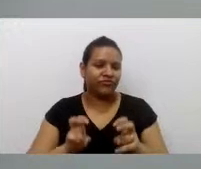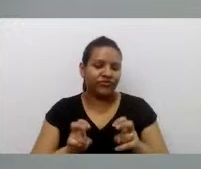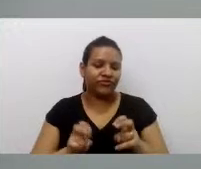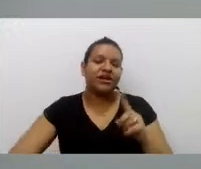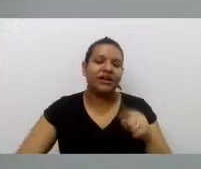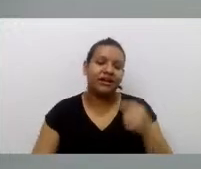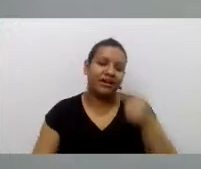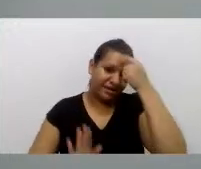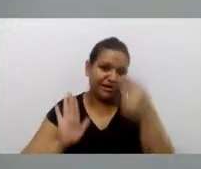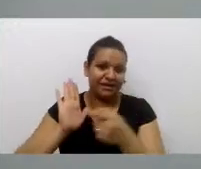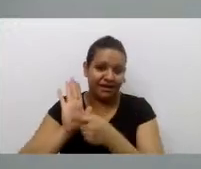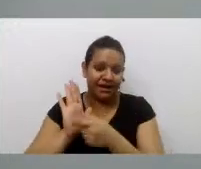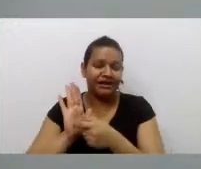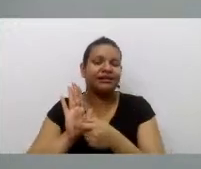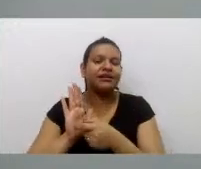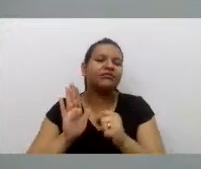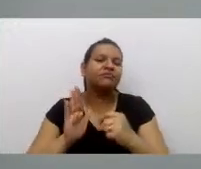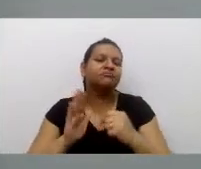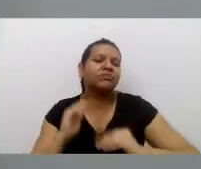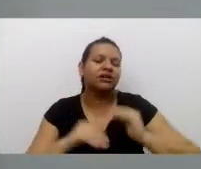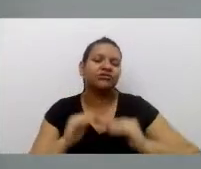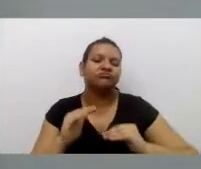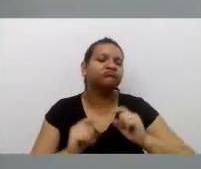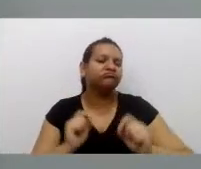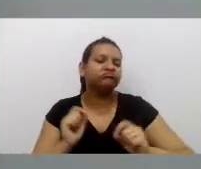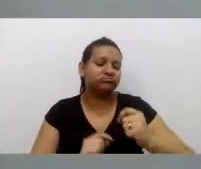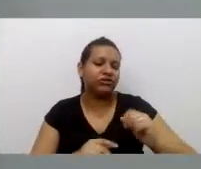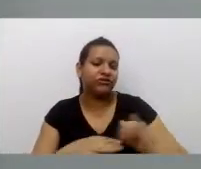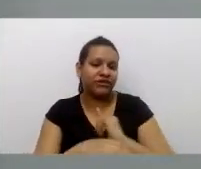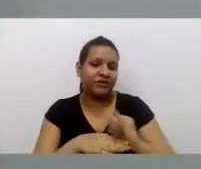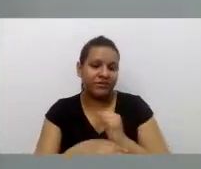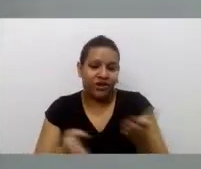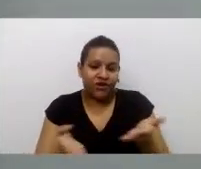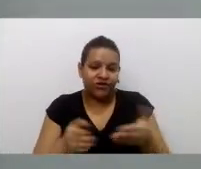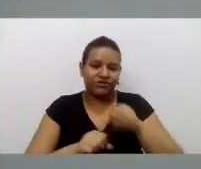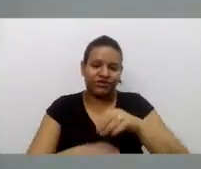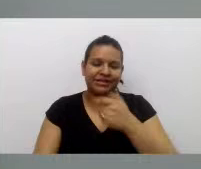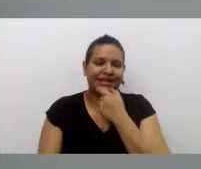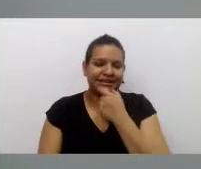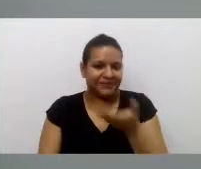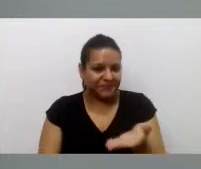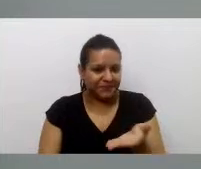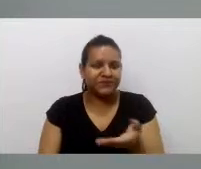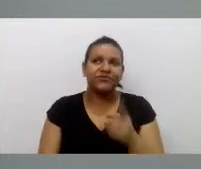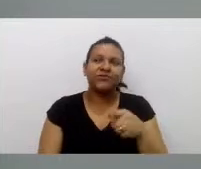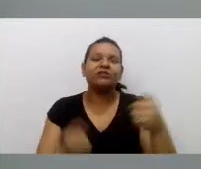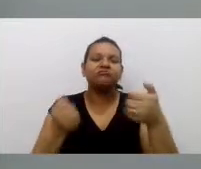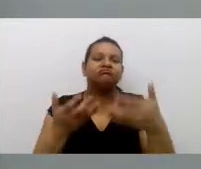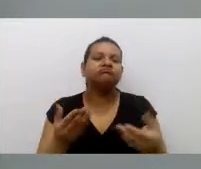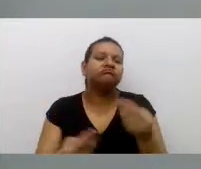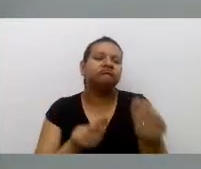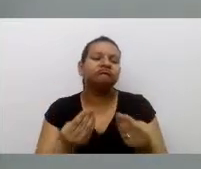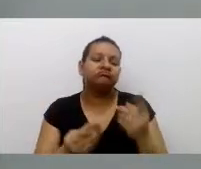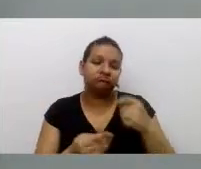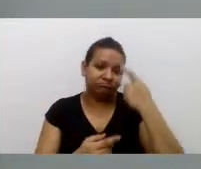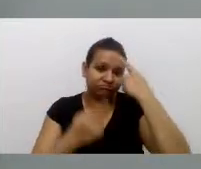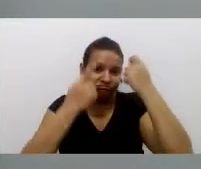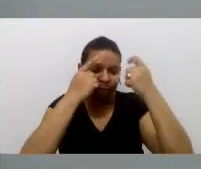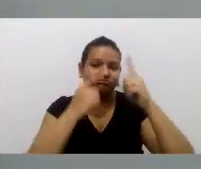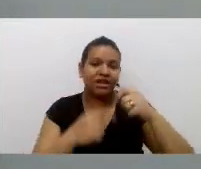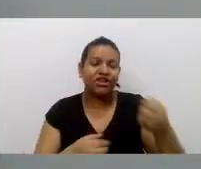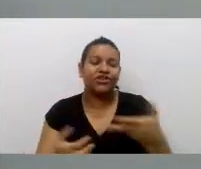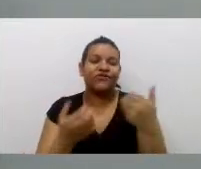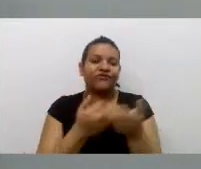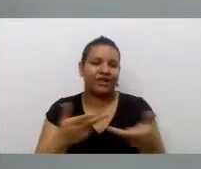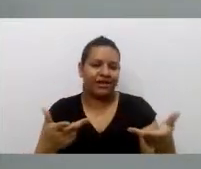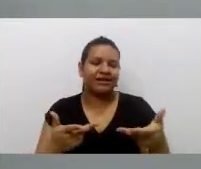que você pode utilizar para ensinar o inglês hoje. Né? Então, justamente tentar trazer essa ideia inovadora e essa adaptação